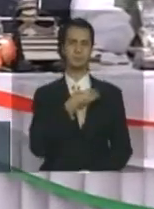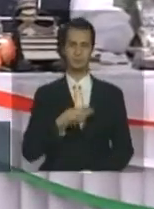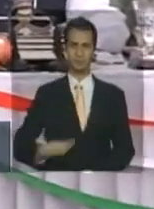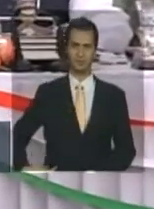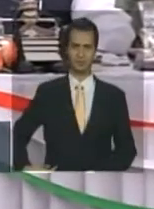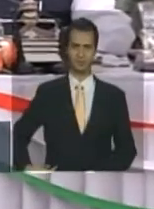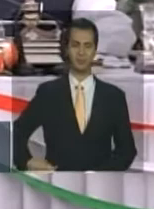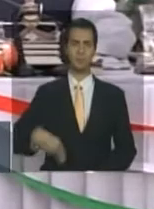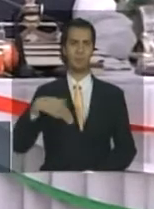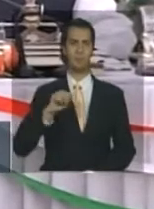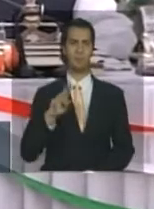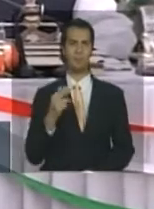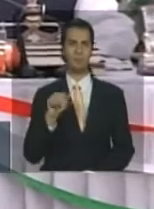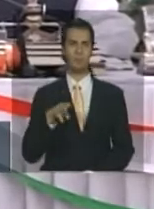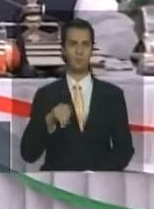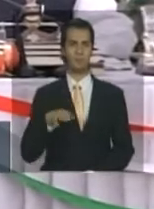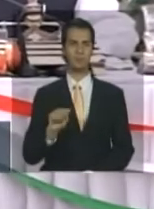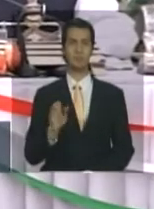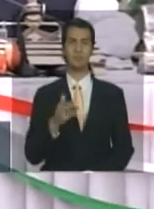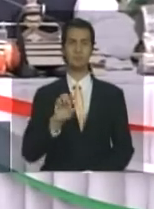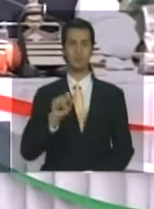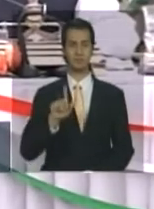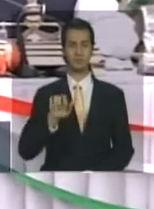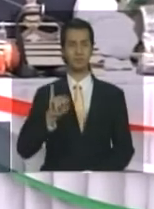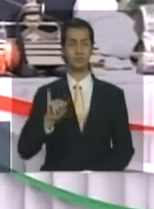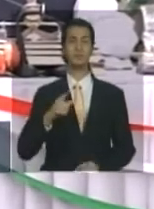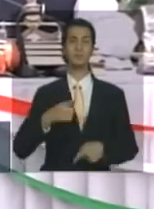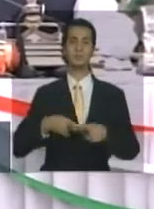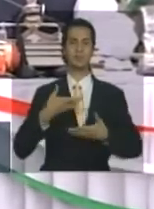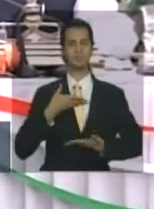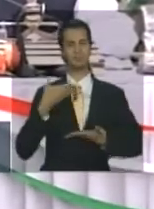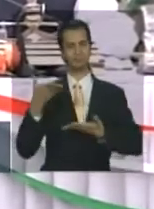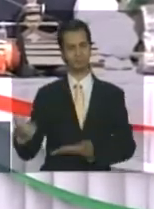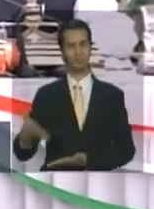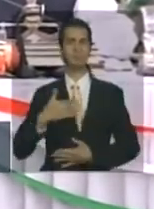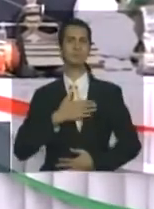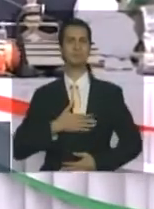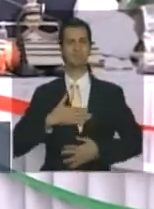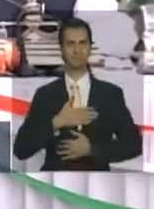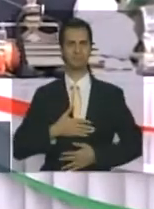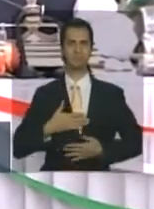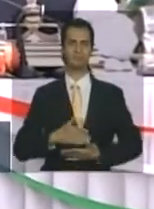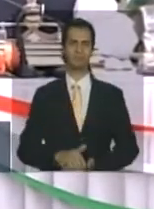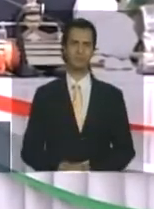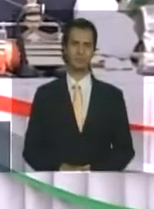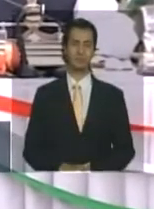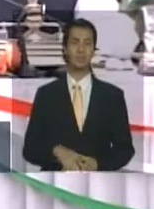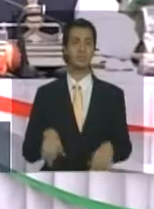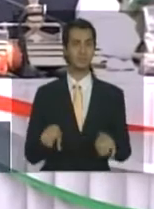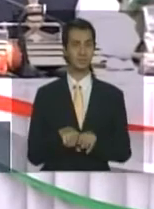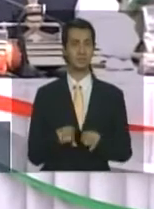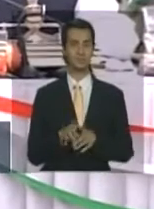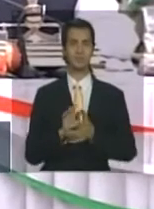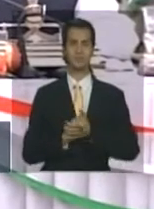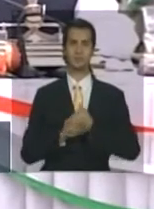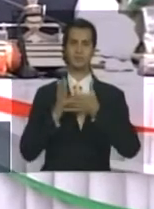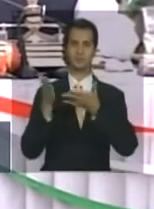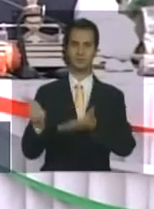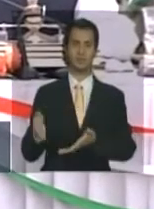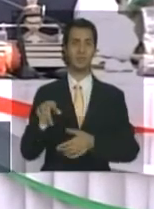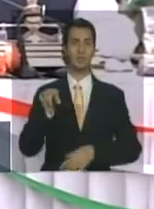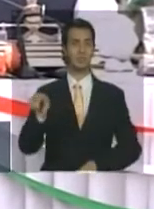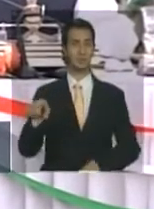a calorosa acolhida. I thank Prime Minister Manmohan Singh for the warm welcome. E felicito o seu